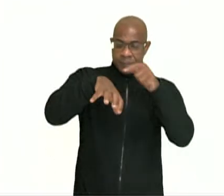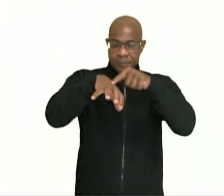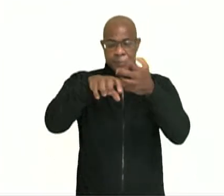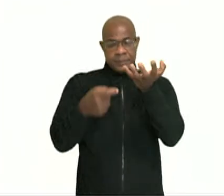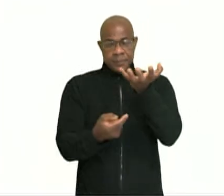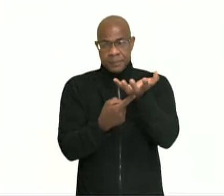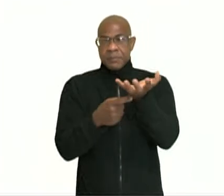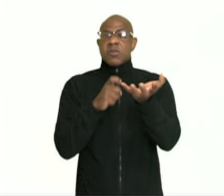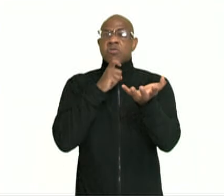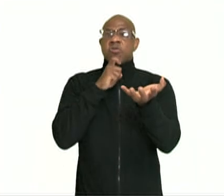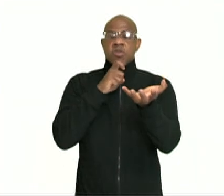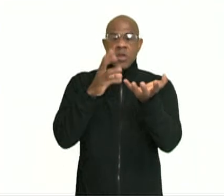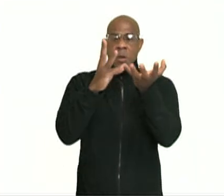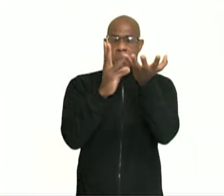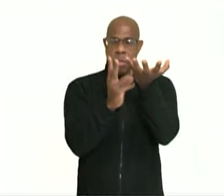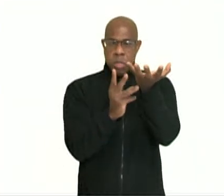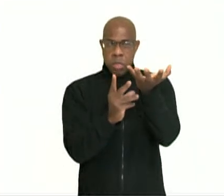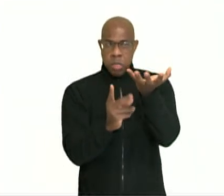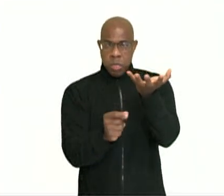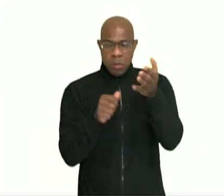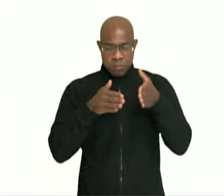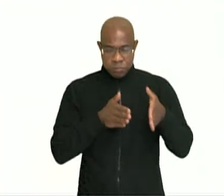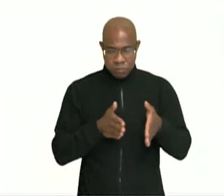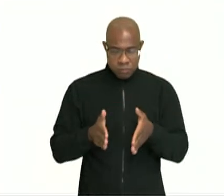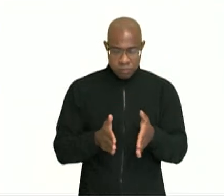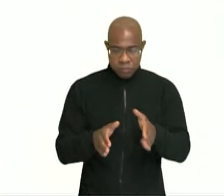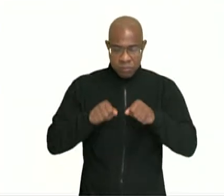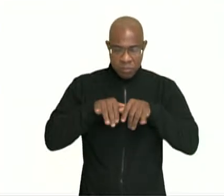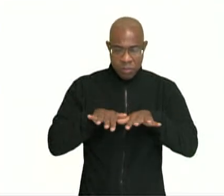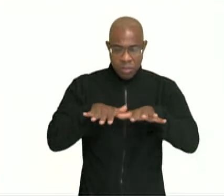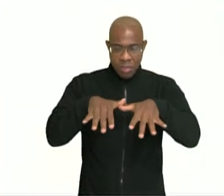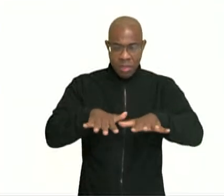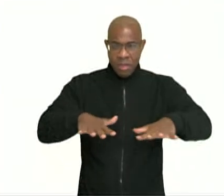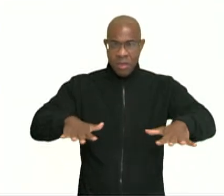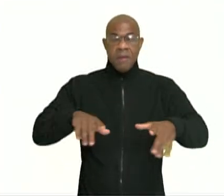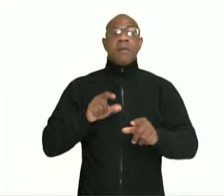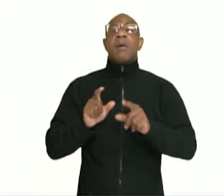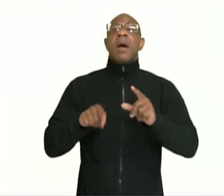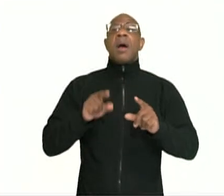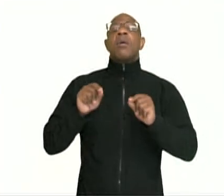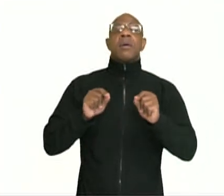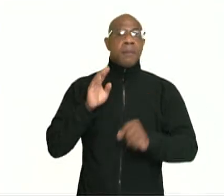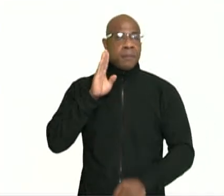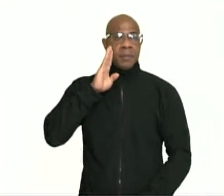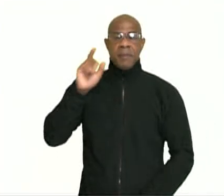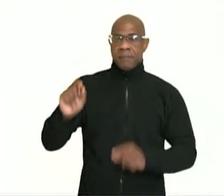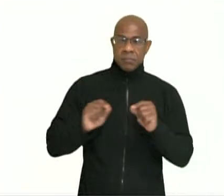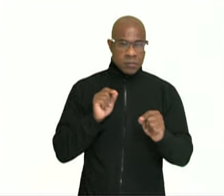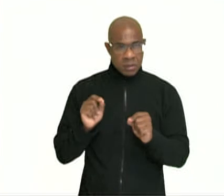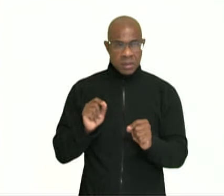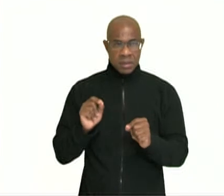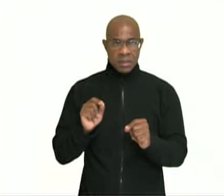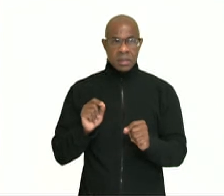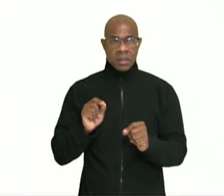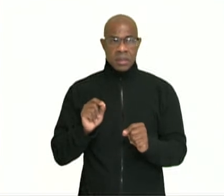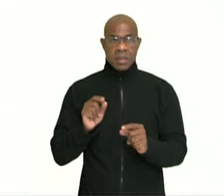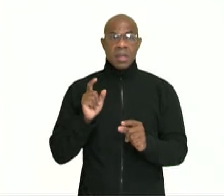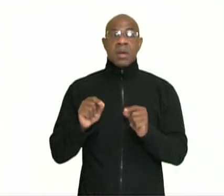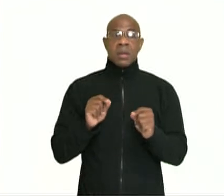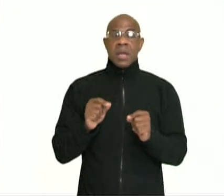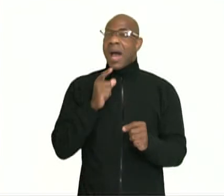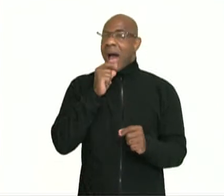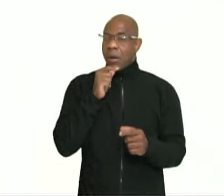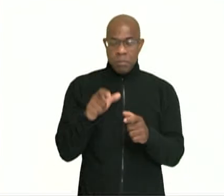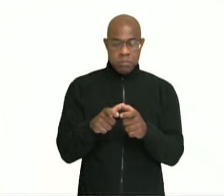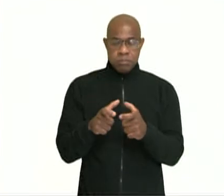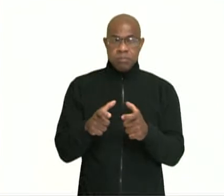o gelo que derreteu e escoou para os oceanos, seria o principal motor da rápida deriva